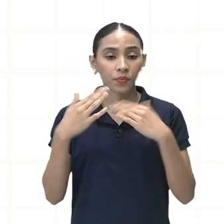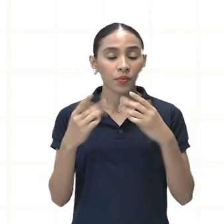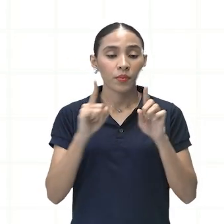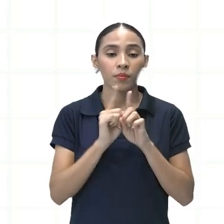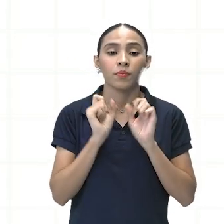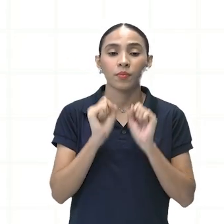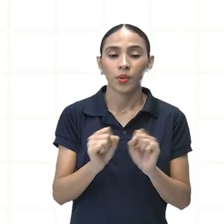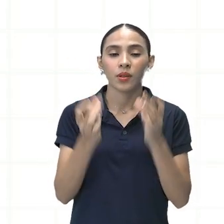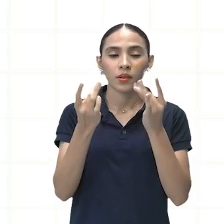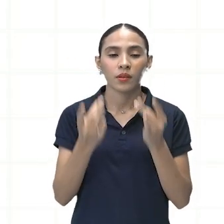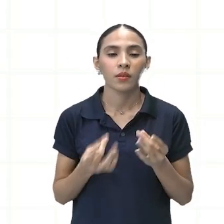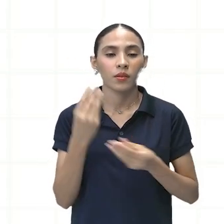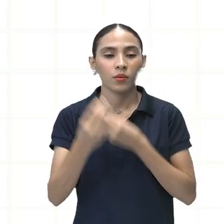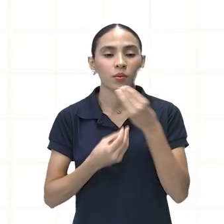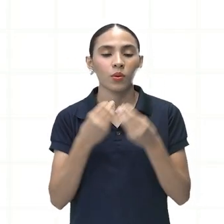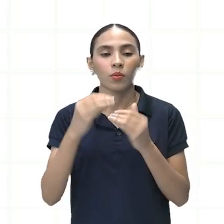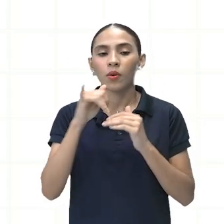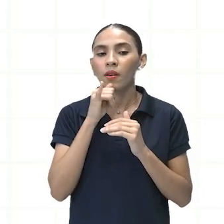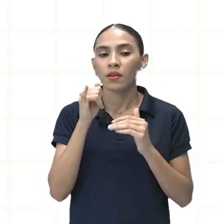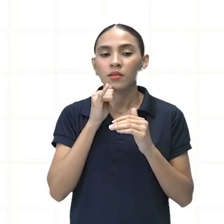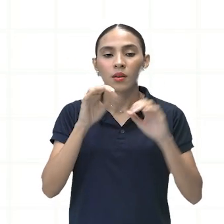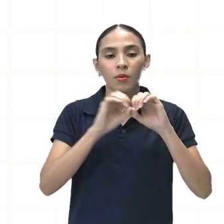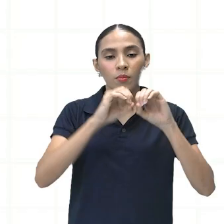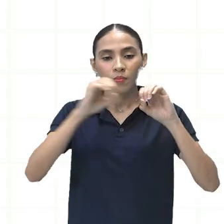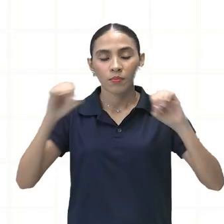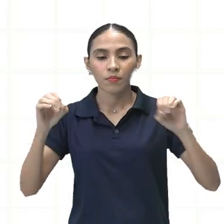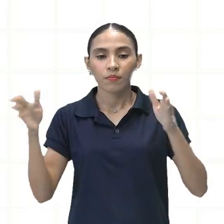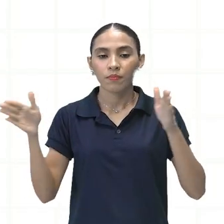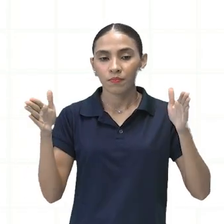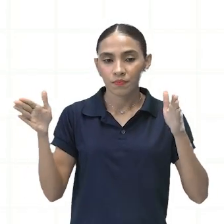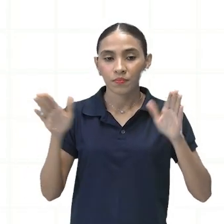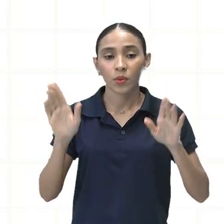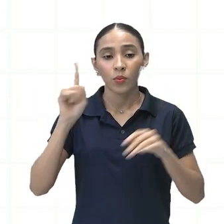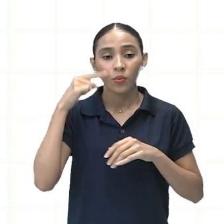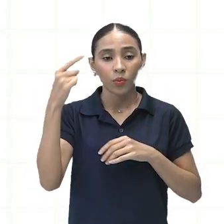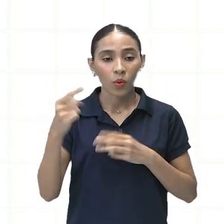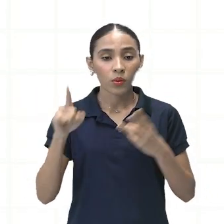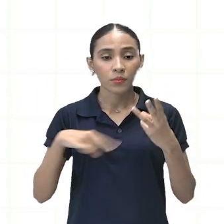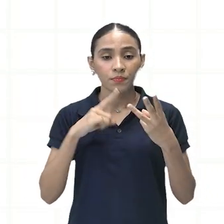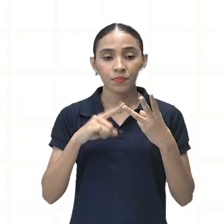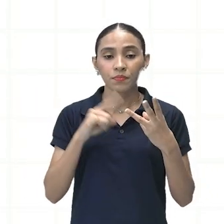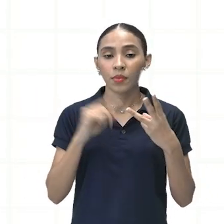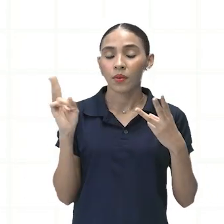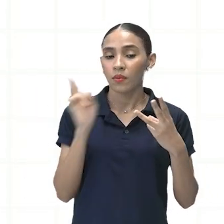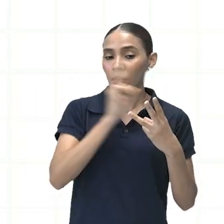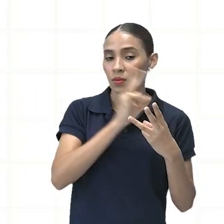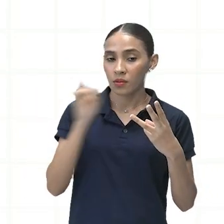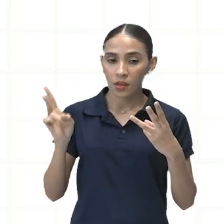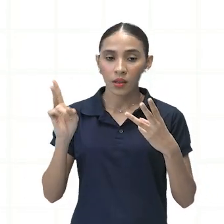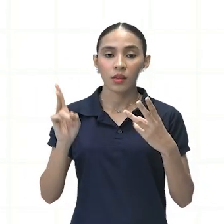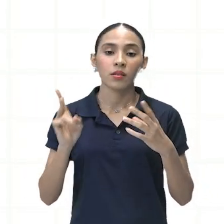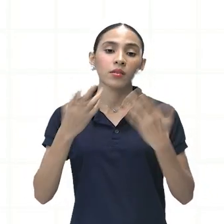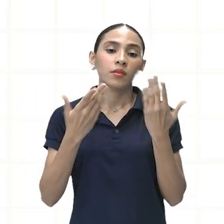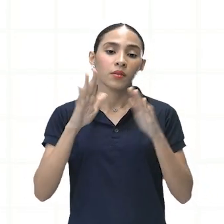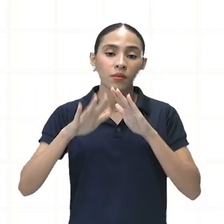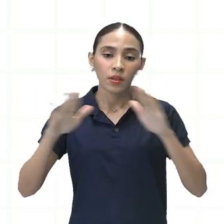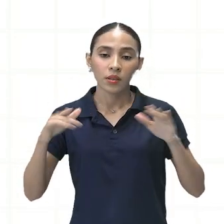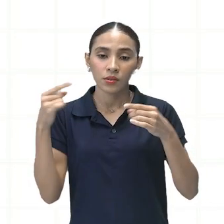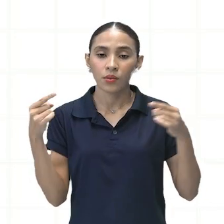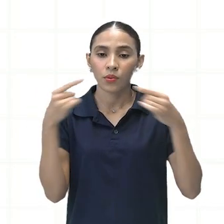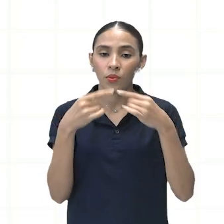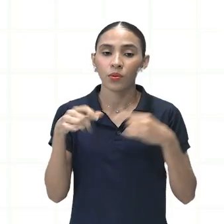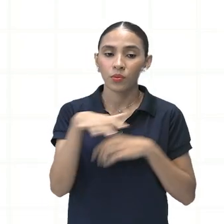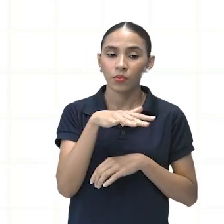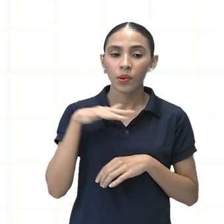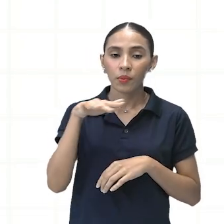também pode ser descrita como o tamanho da onda. Um outro elemento da onda seria, então, a velocidade. Ela vai variar de